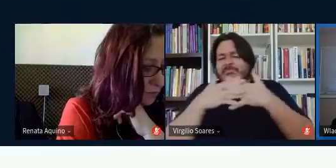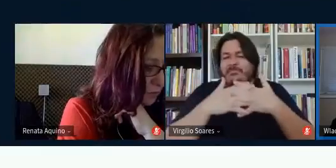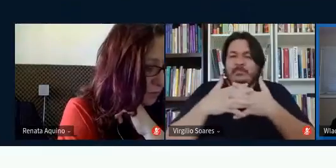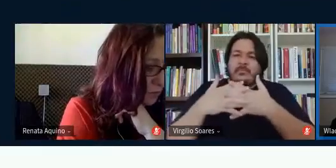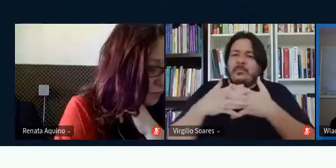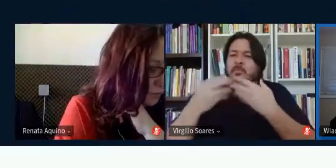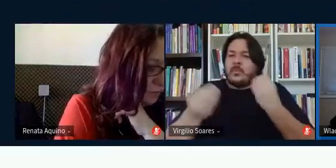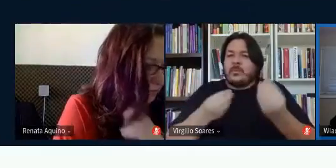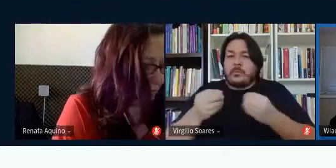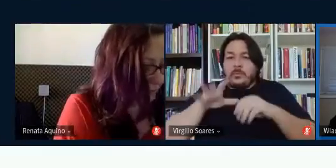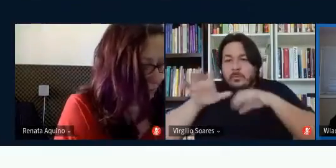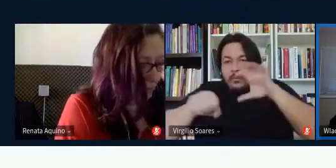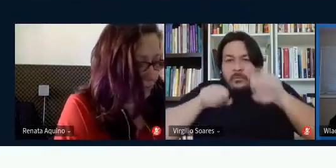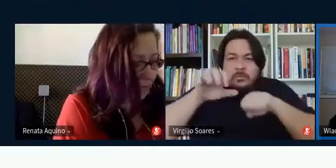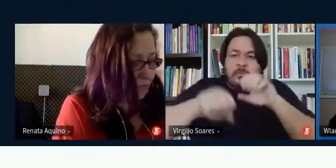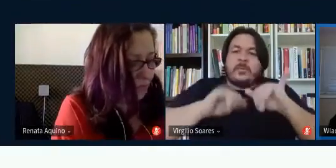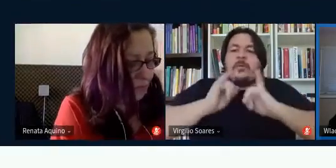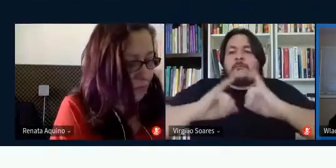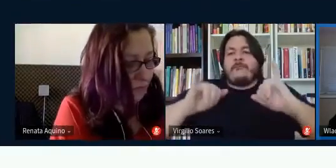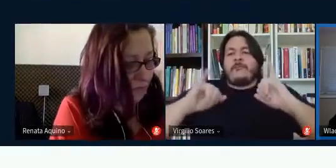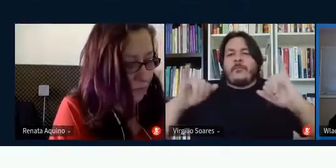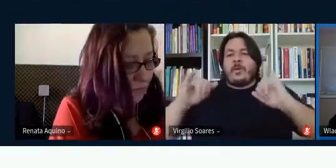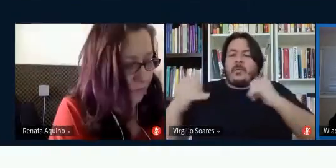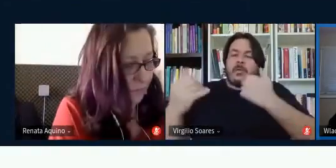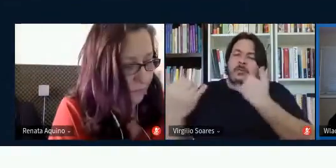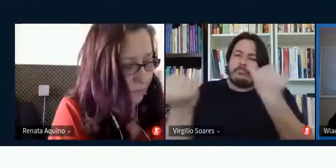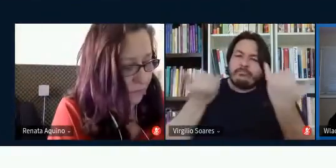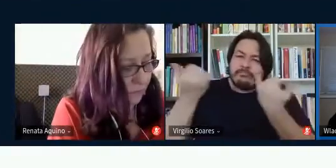por informações e orientações que